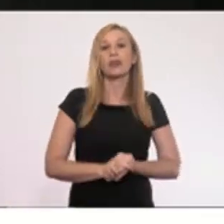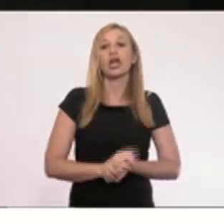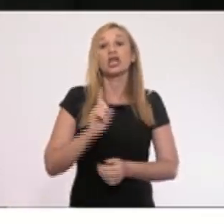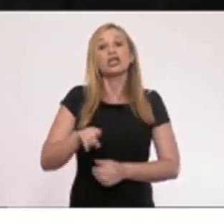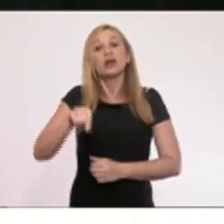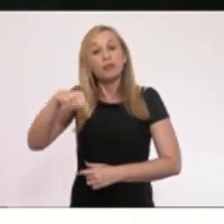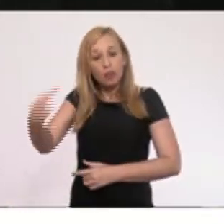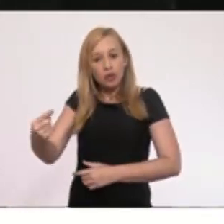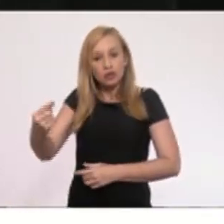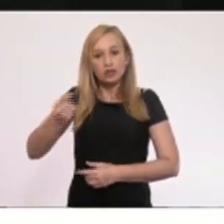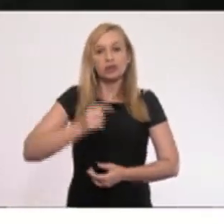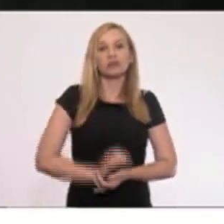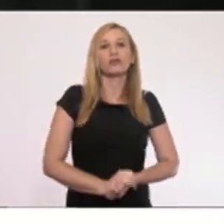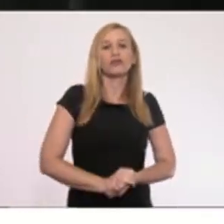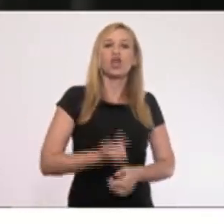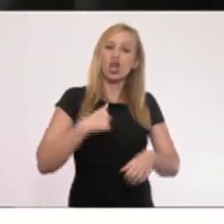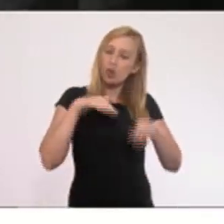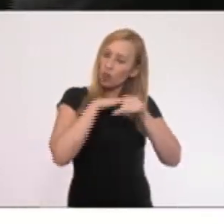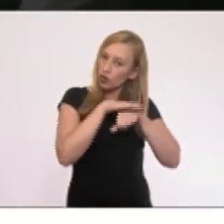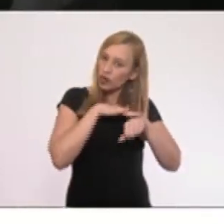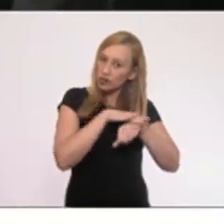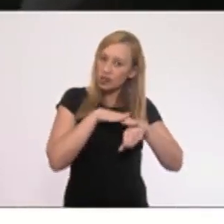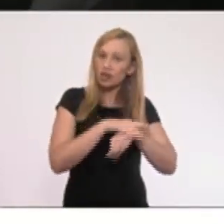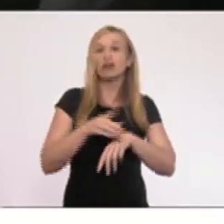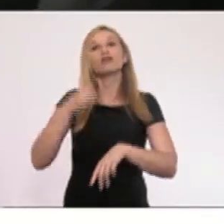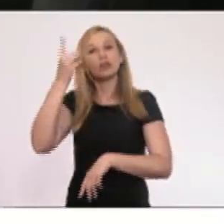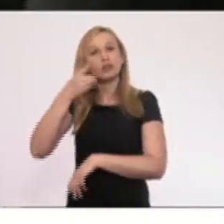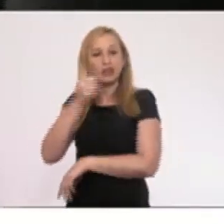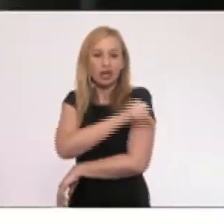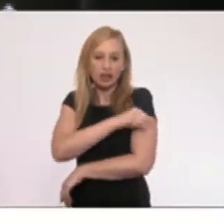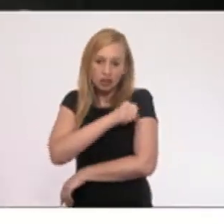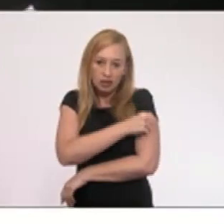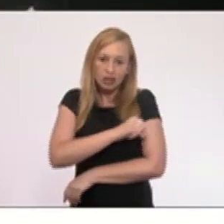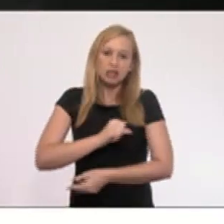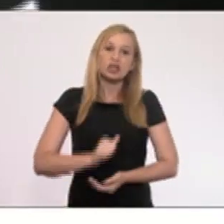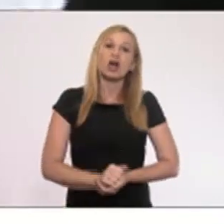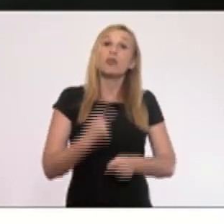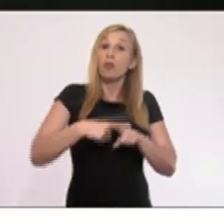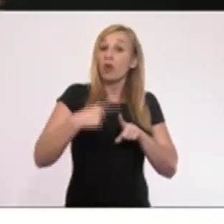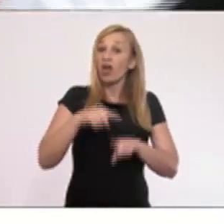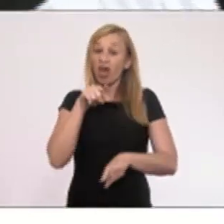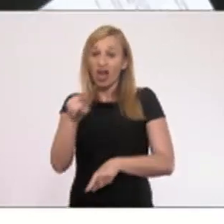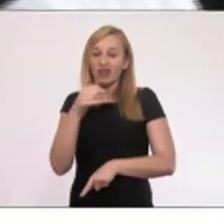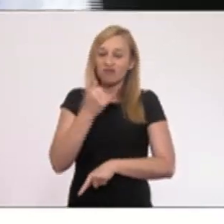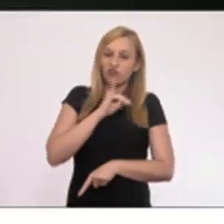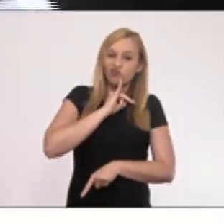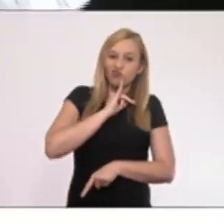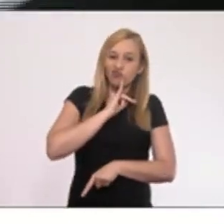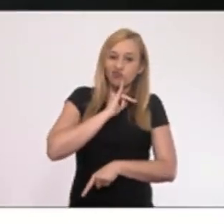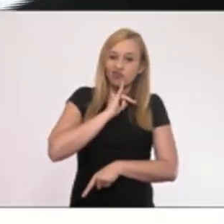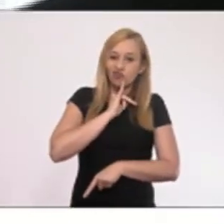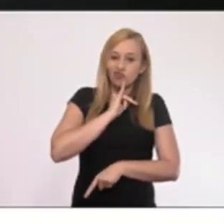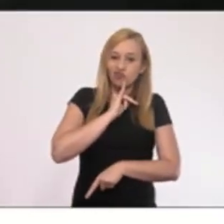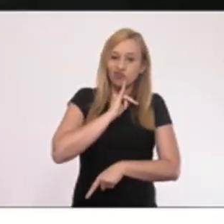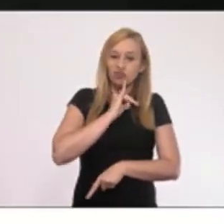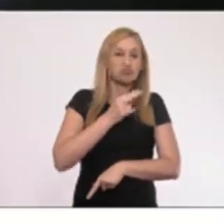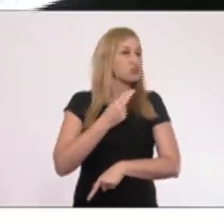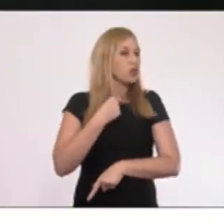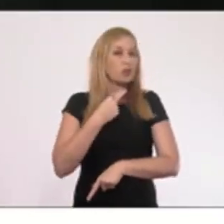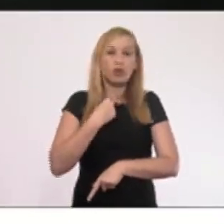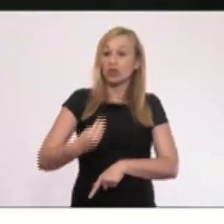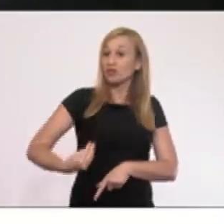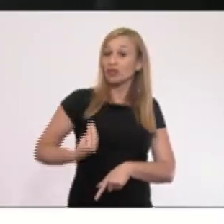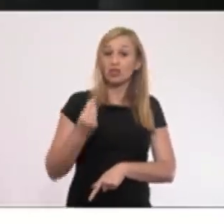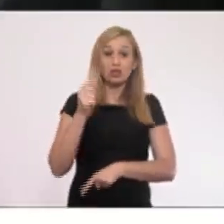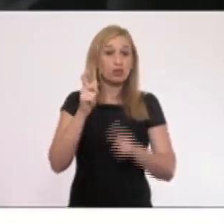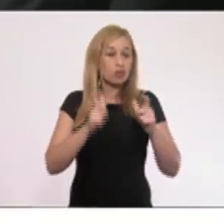Após isso, eu conversei com a deputada enfermeira Rejane, porque ela, infelizmente, não pôde participar